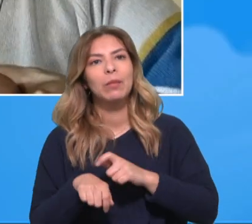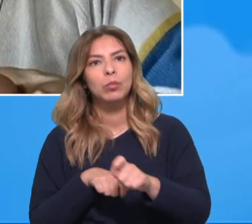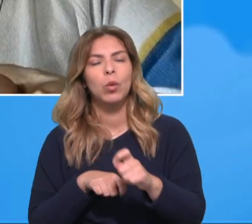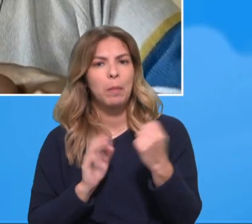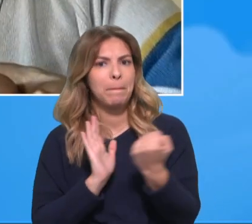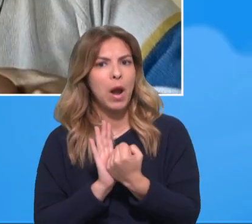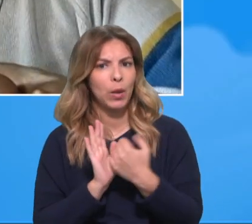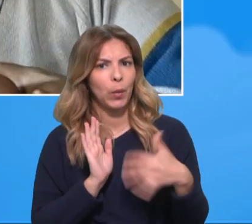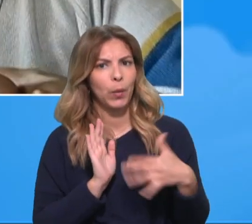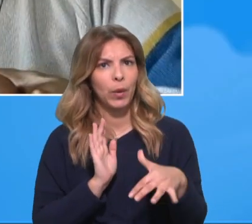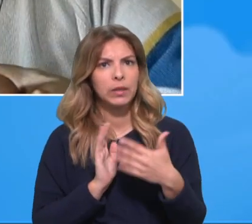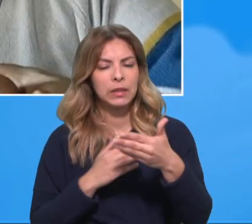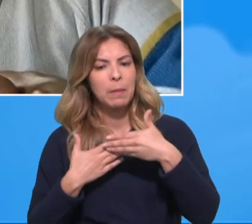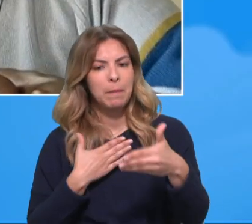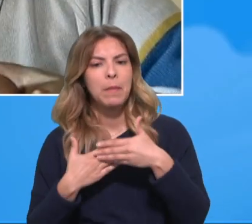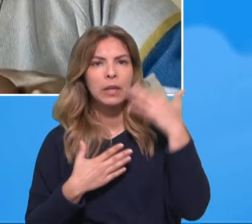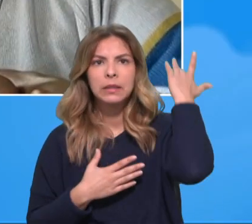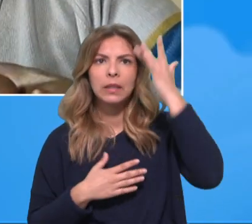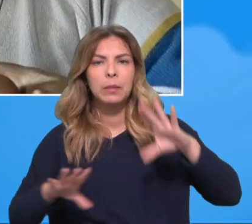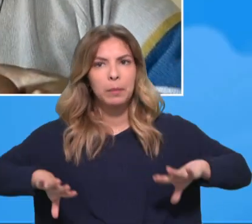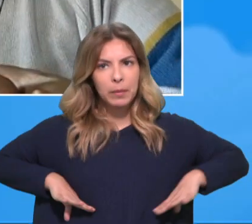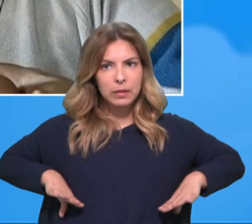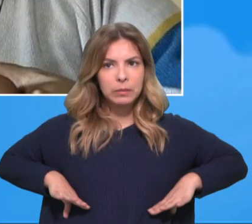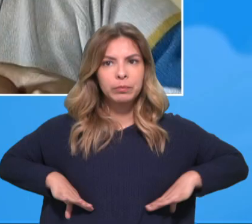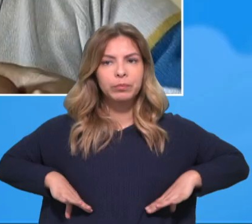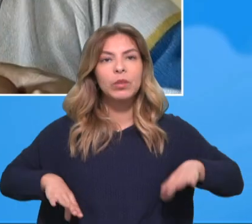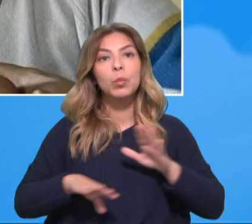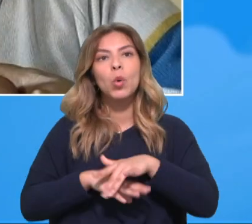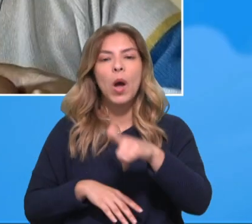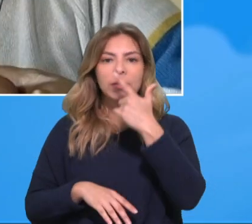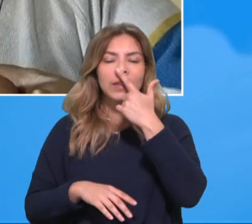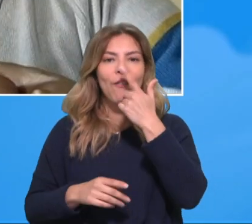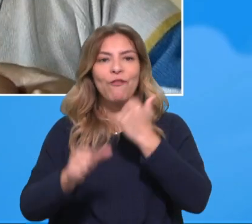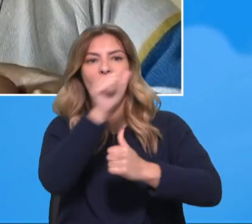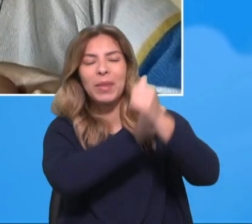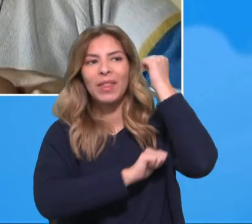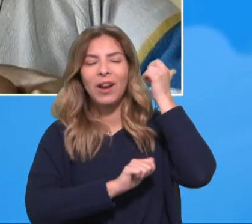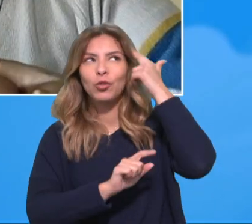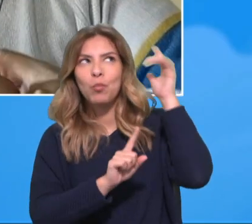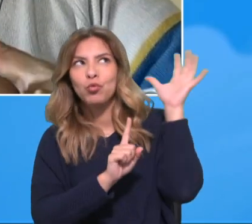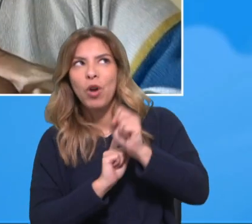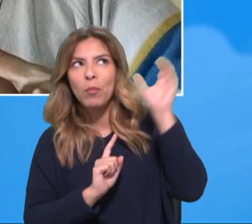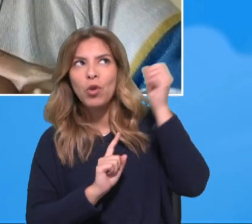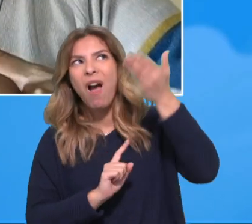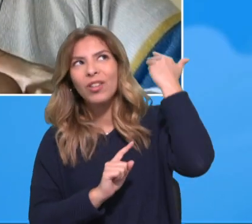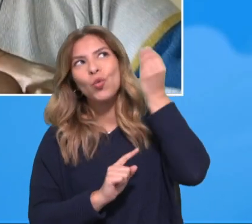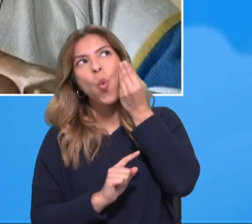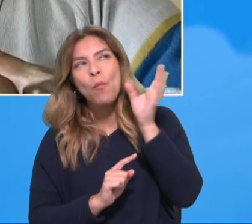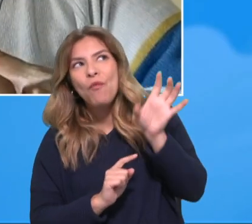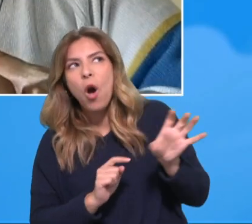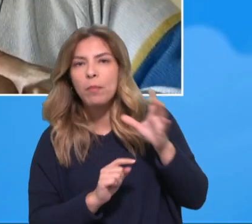marcam a vivência da Semana Santa em Santa Maria da Feira por essas recriações que criam